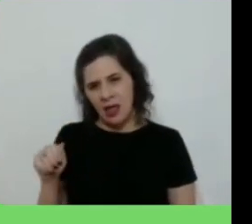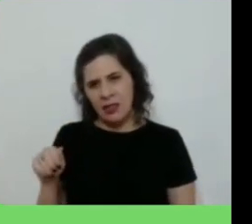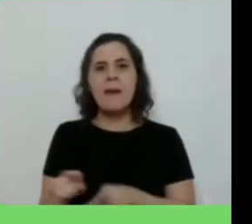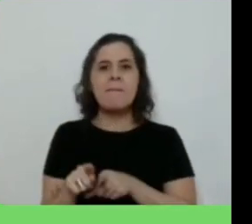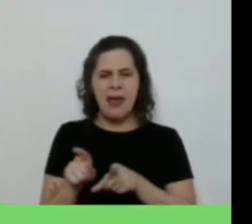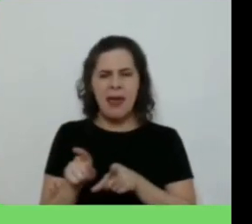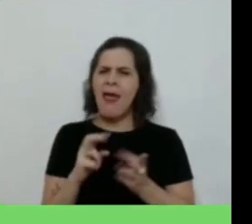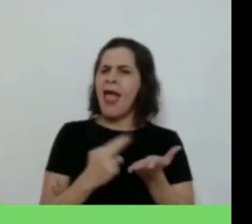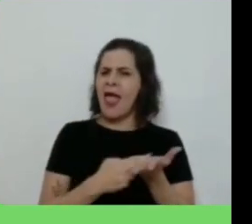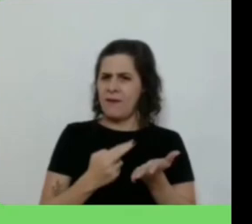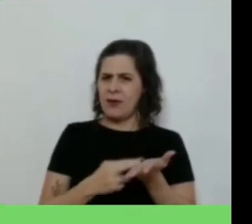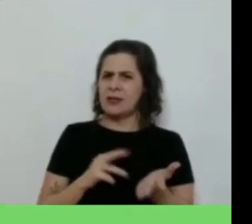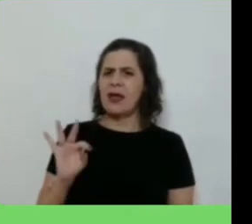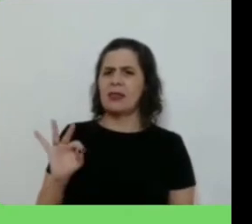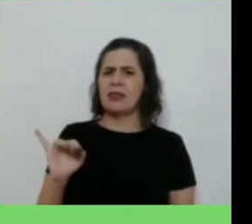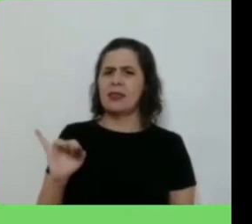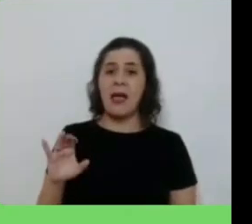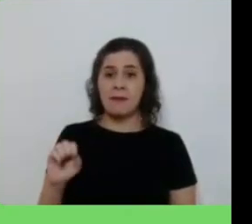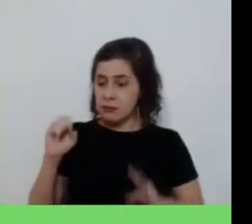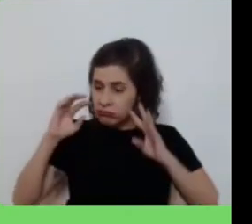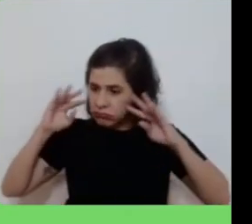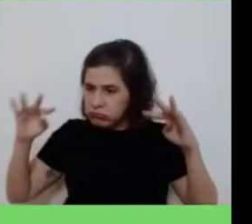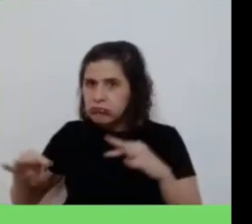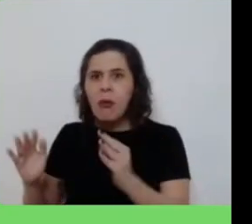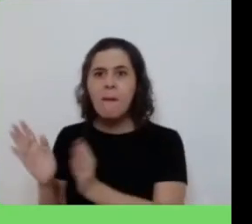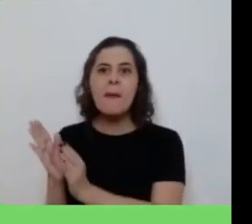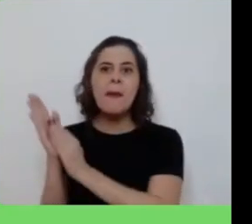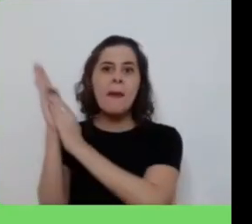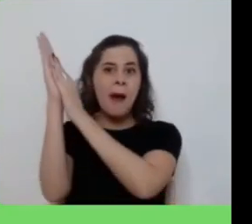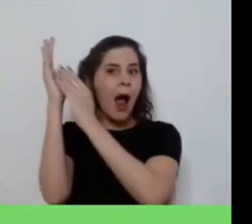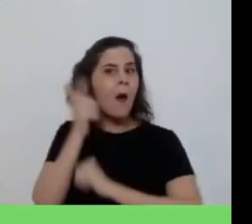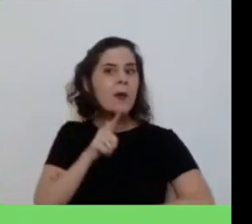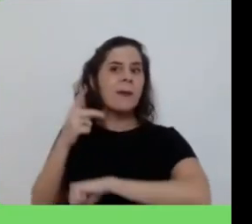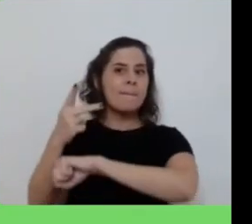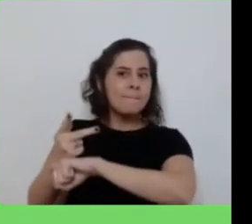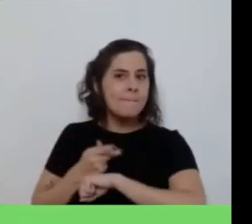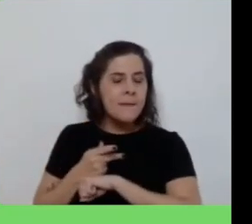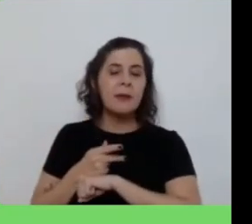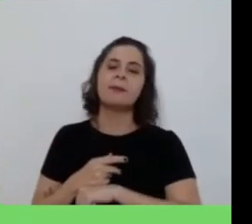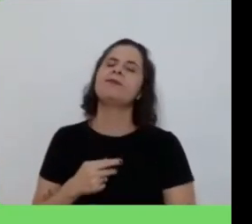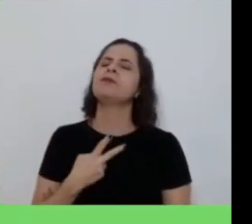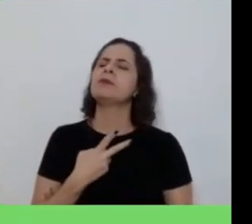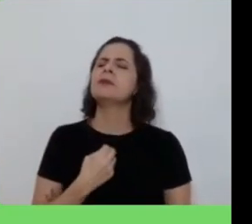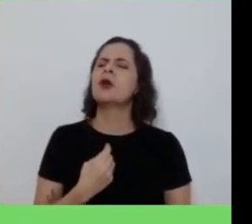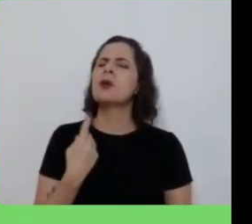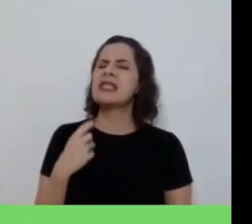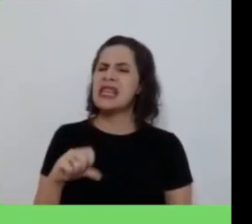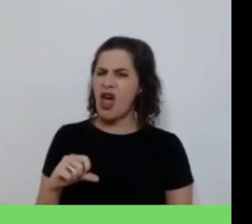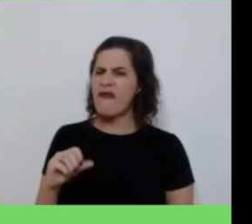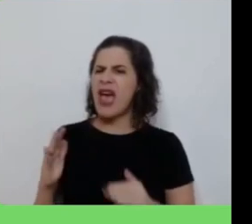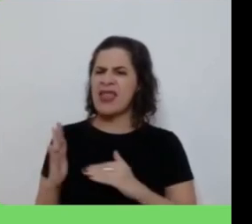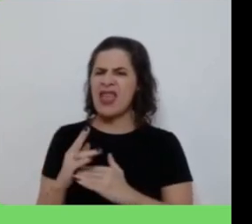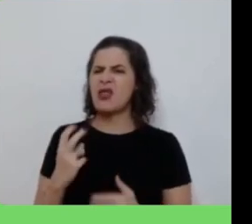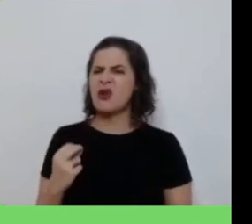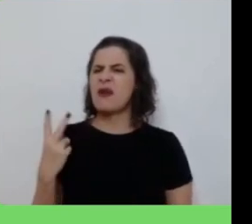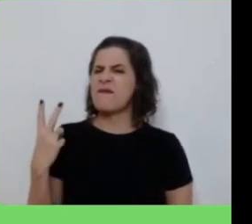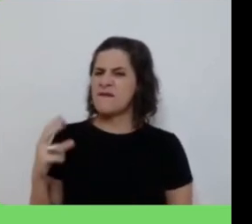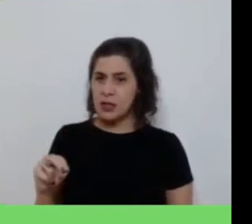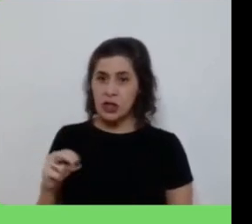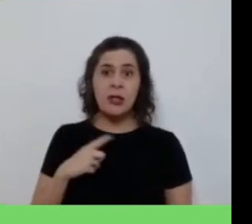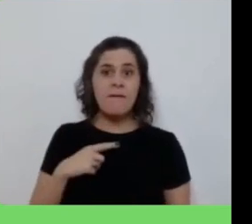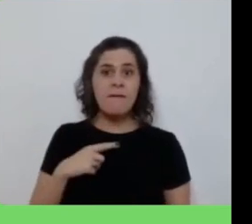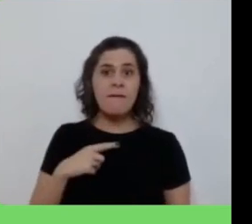esse ano esse esses anos de 2018 2019 2020 até o período da pandemia mesmo parcerias internacionais